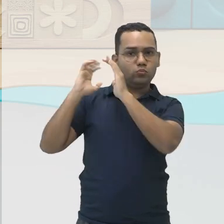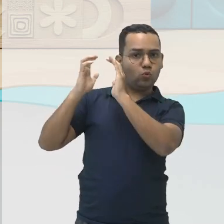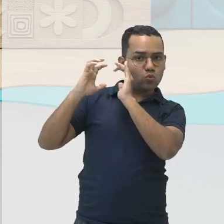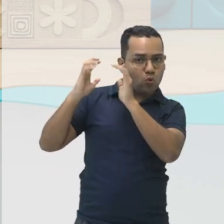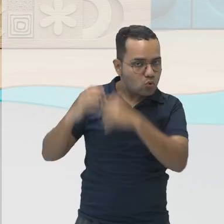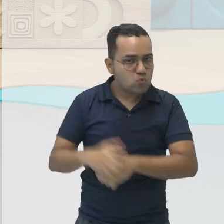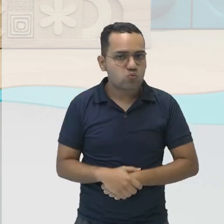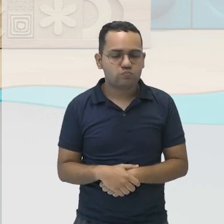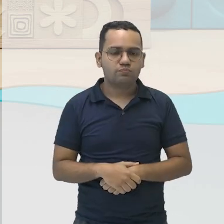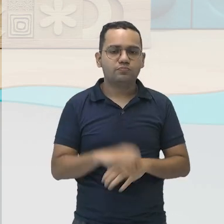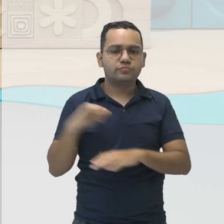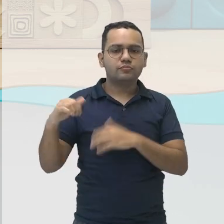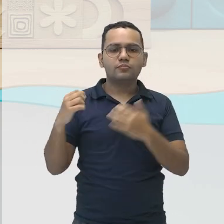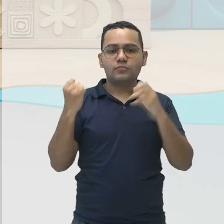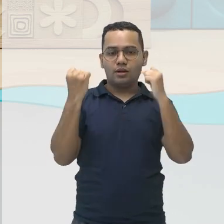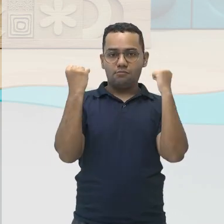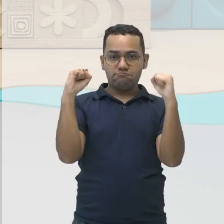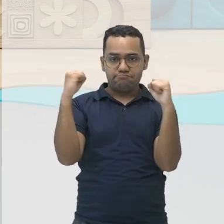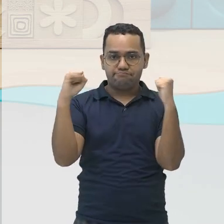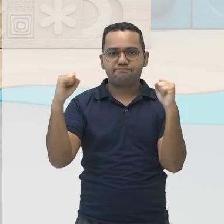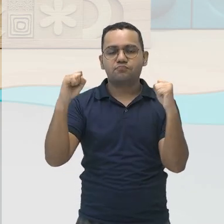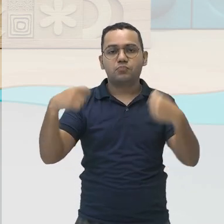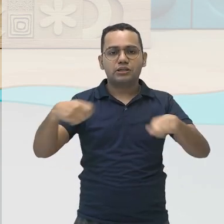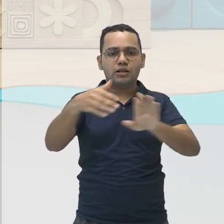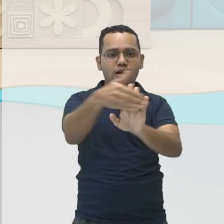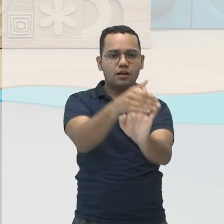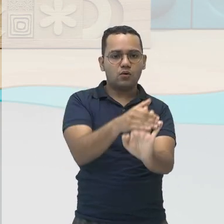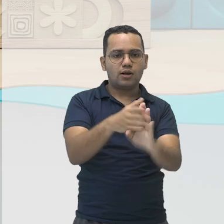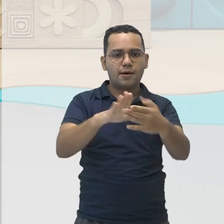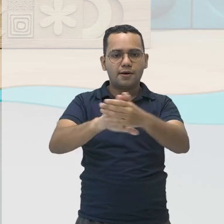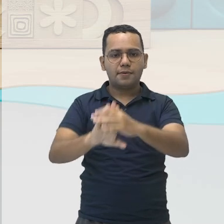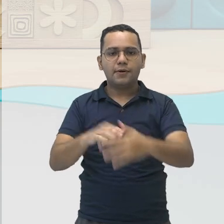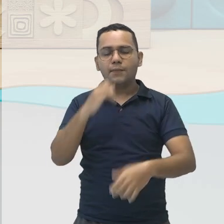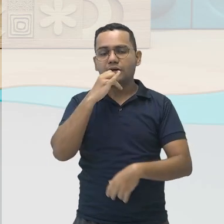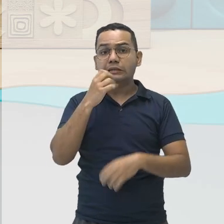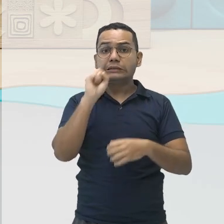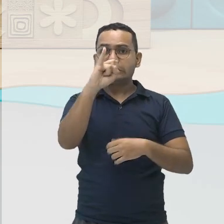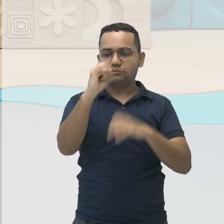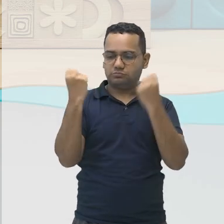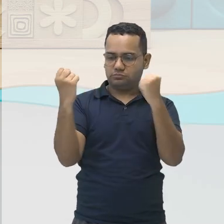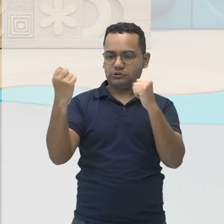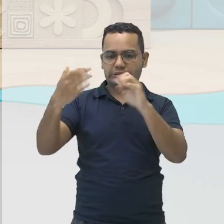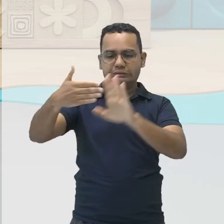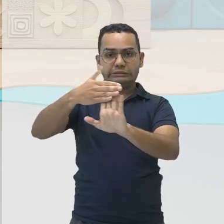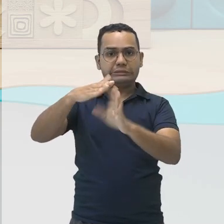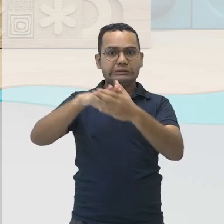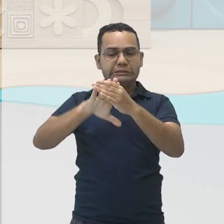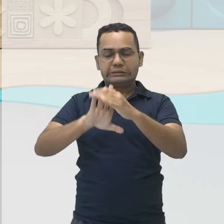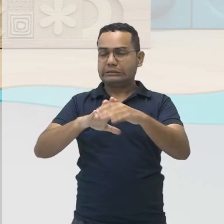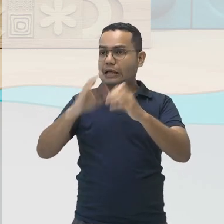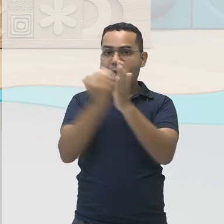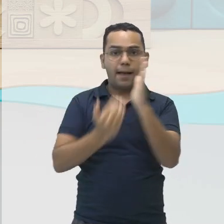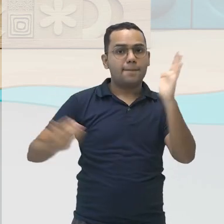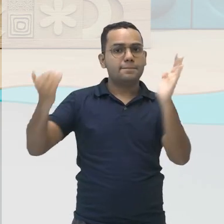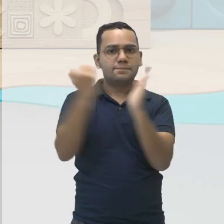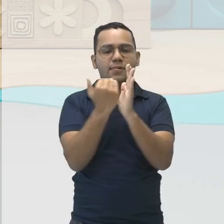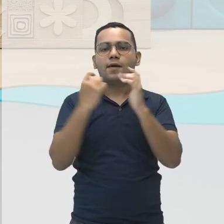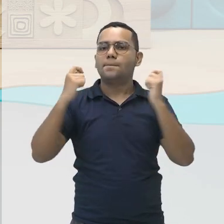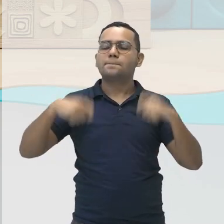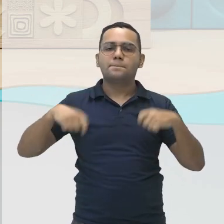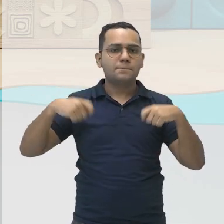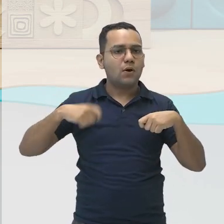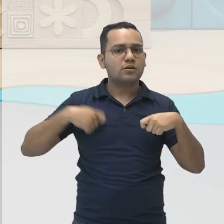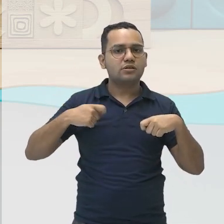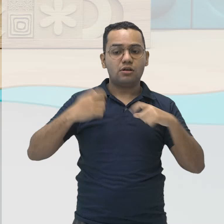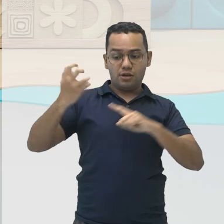é importante sim, fazer alongamentos, mas quando a gente faz exercícios em excesso, isso pode trazer também um estresse muito grande na região